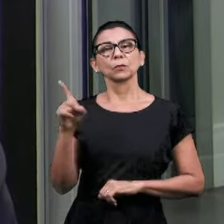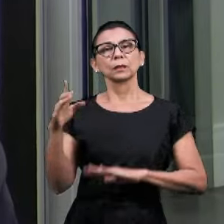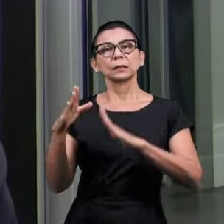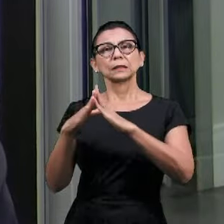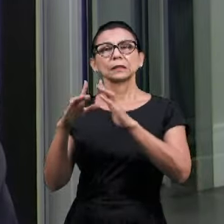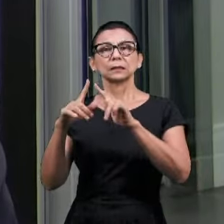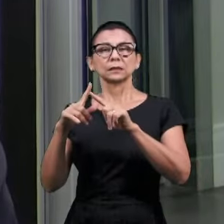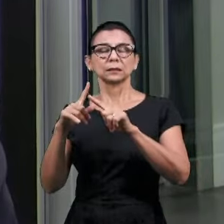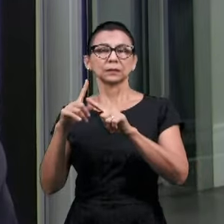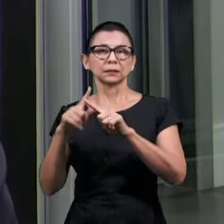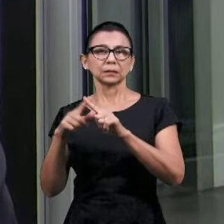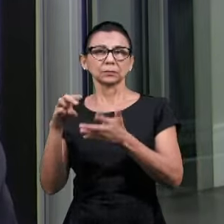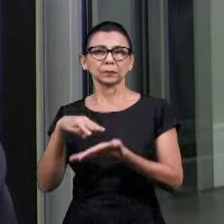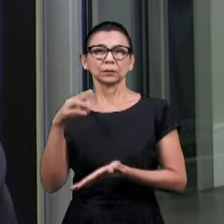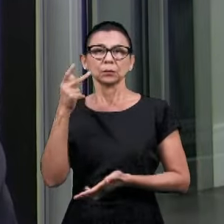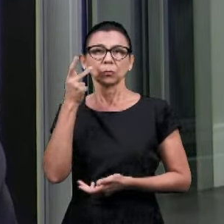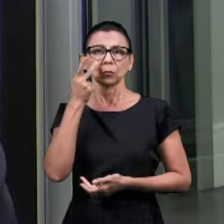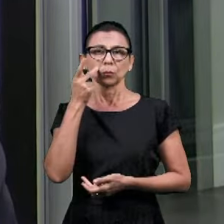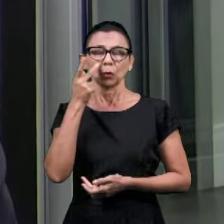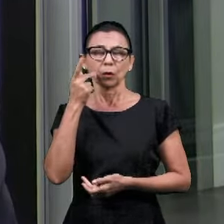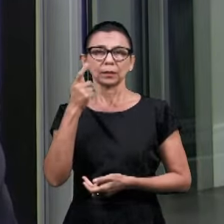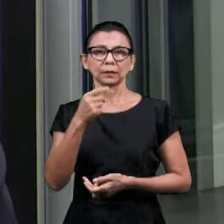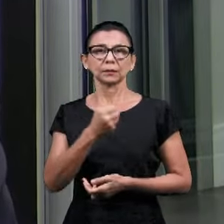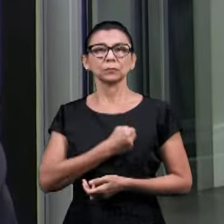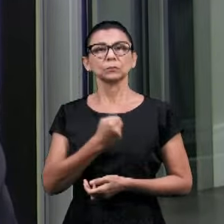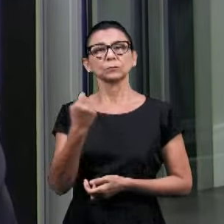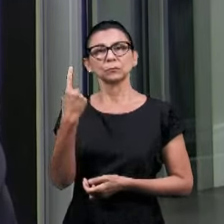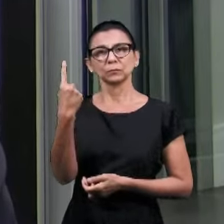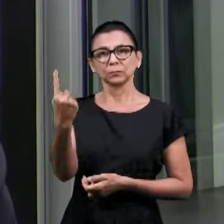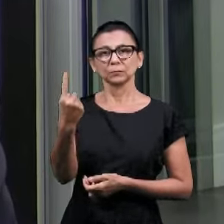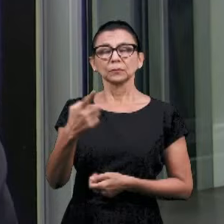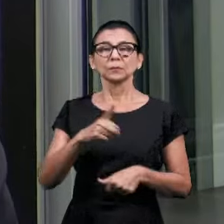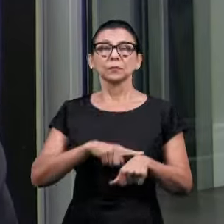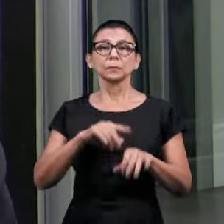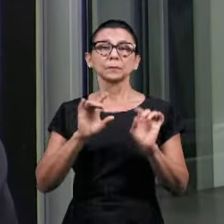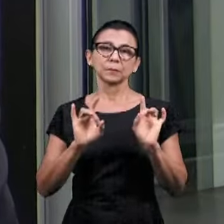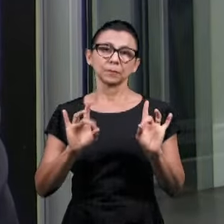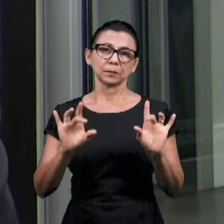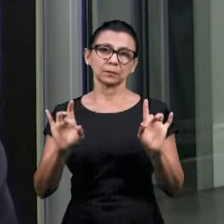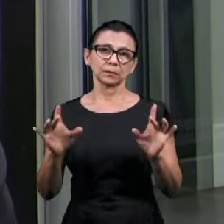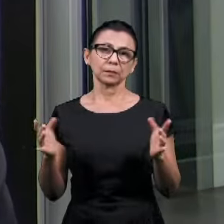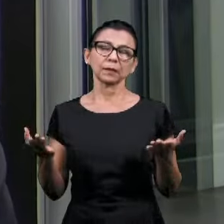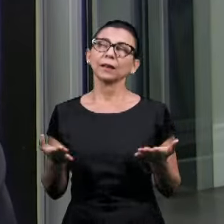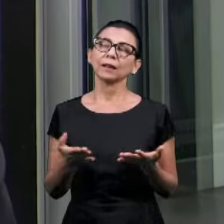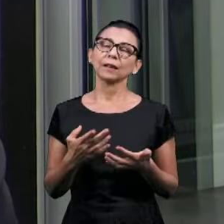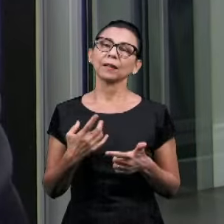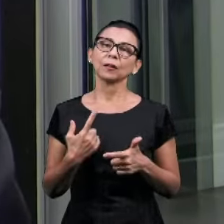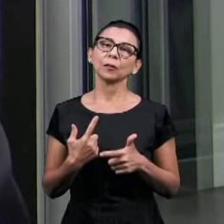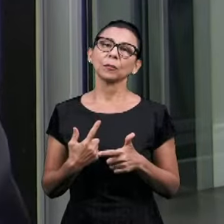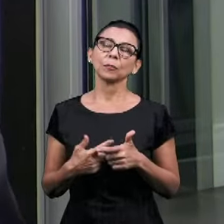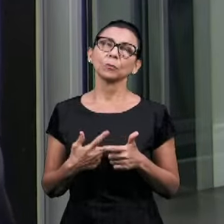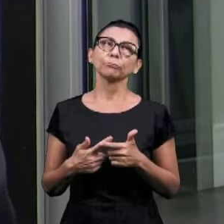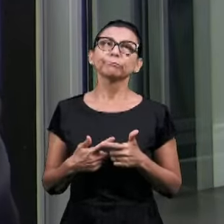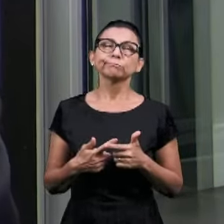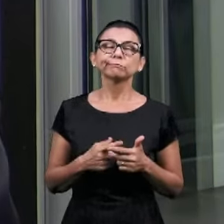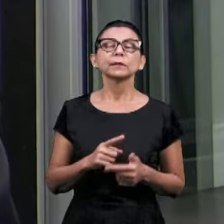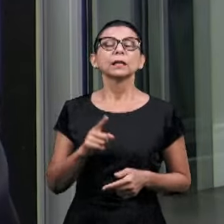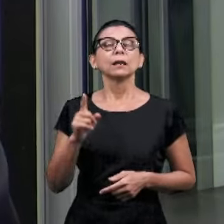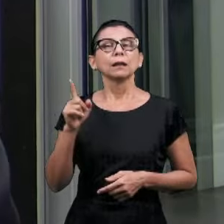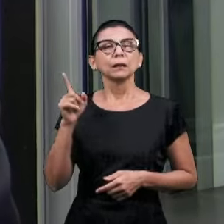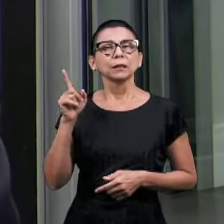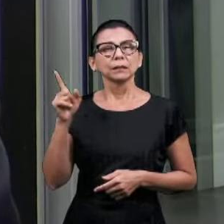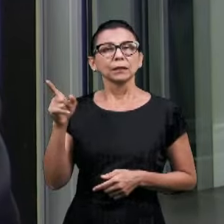um momento especial porque foi a igreja onde eu me